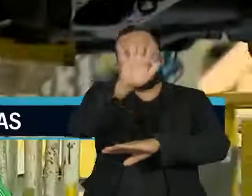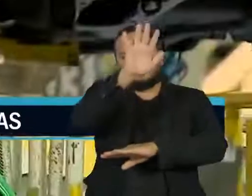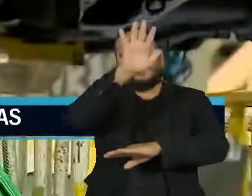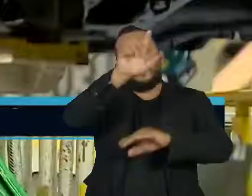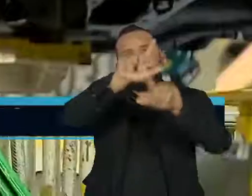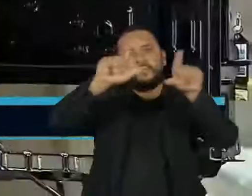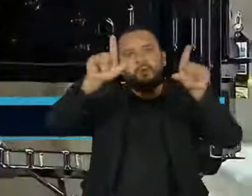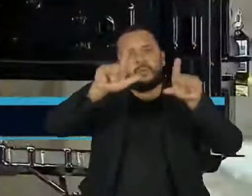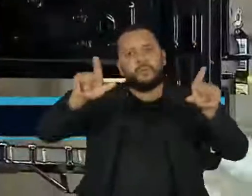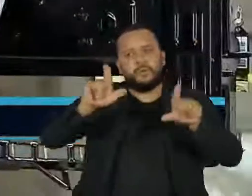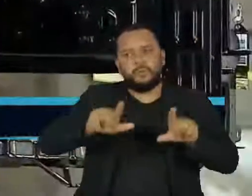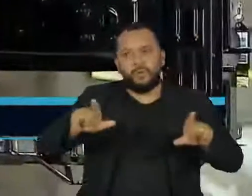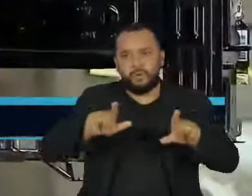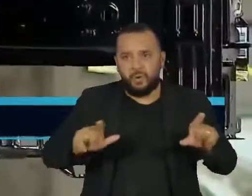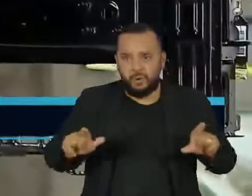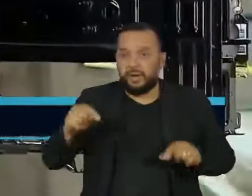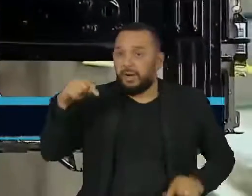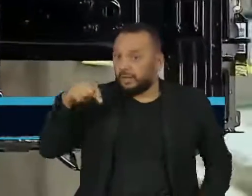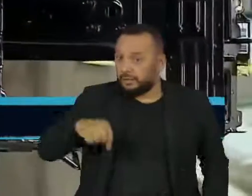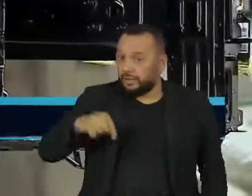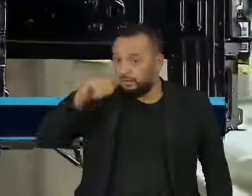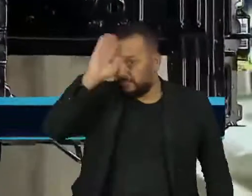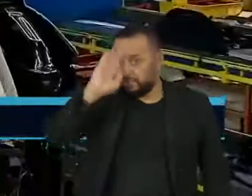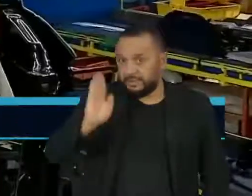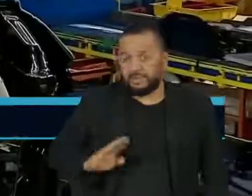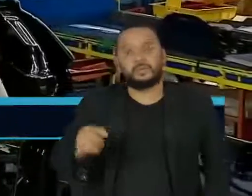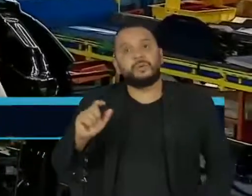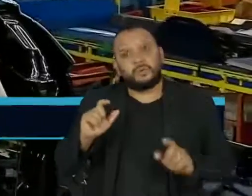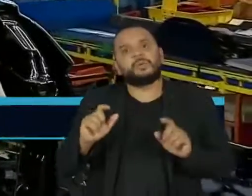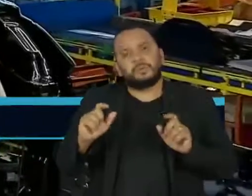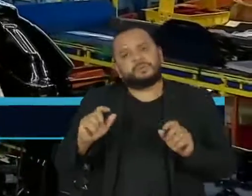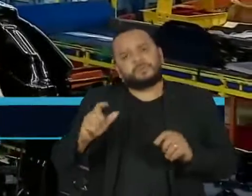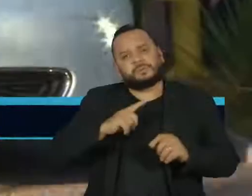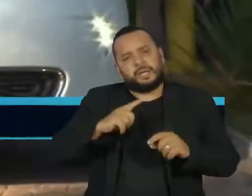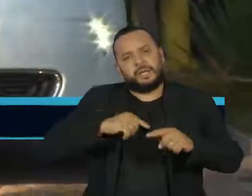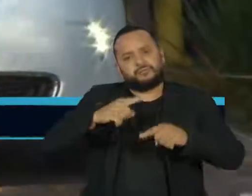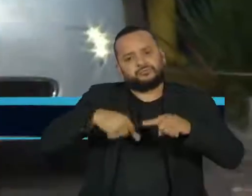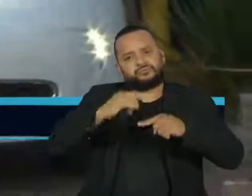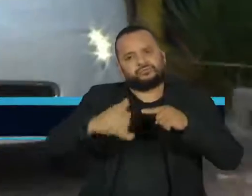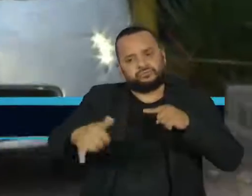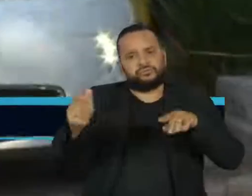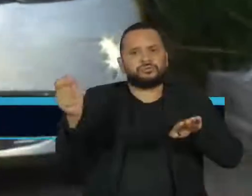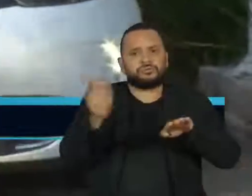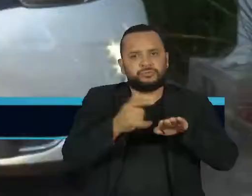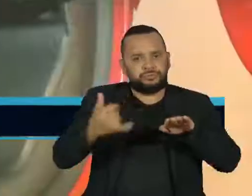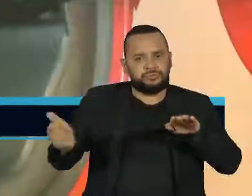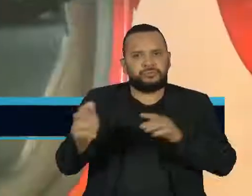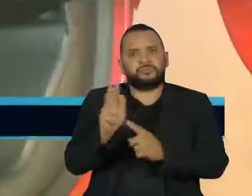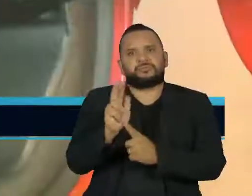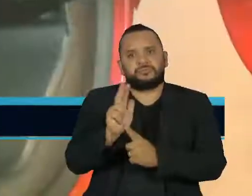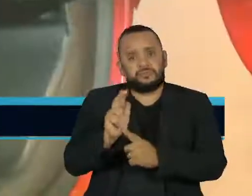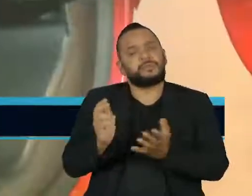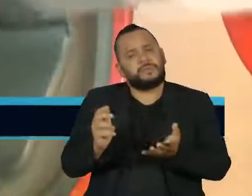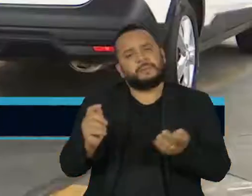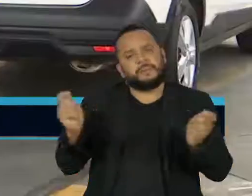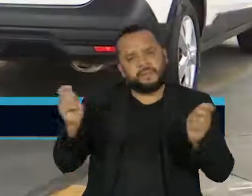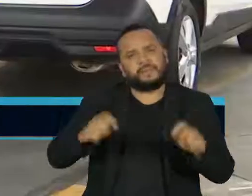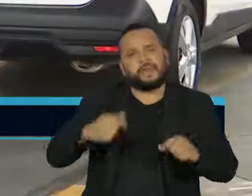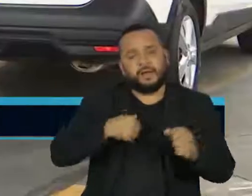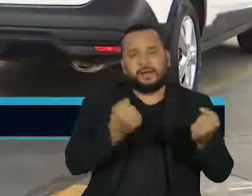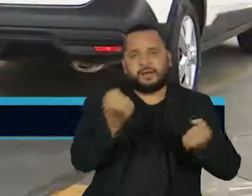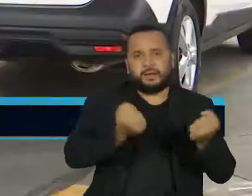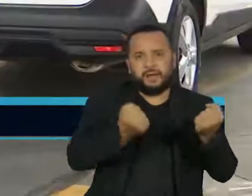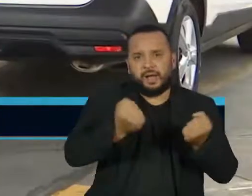matriz energética do país vem de fontes renováveis, o governo e as montadoras apostam nos carros híbridos a